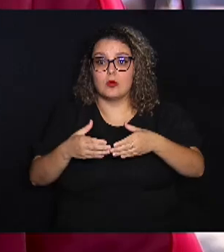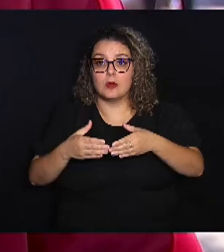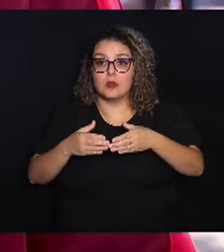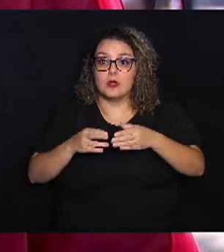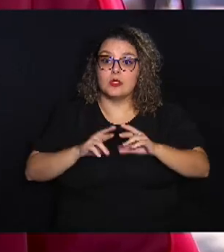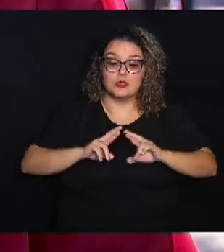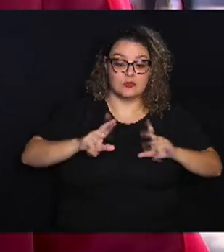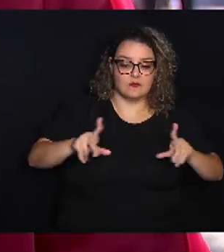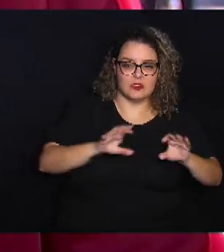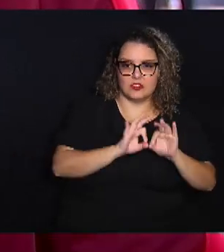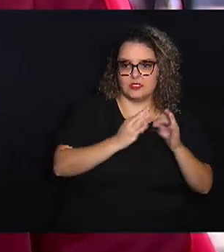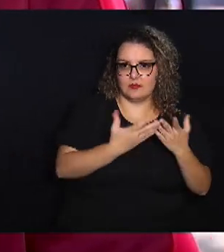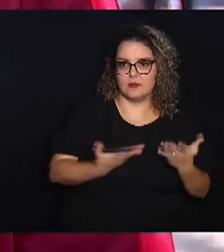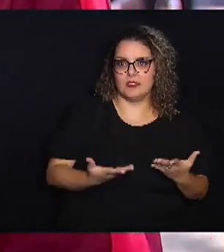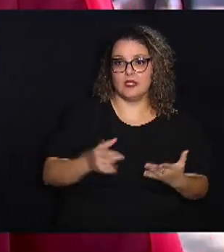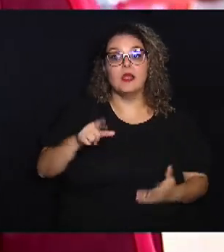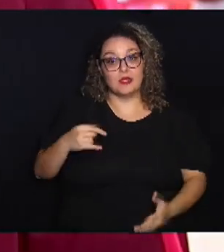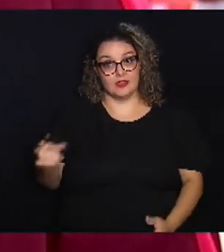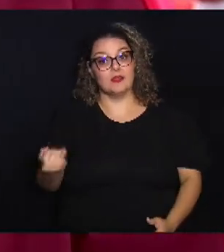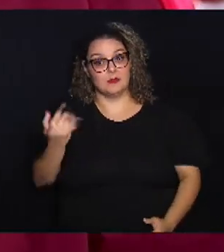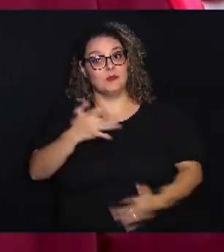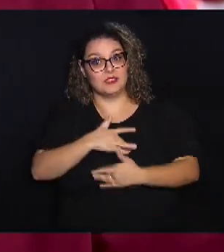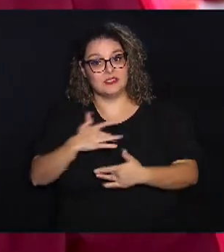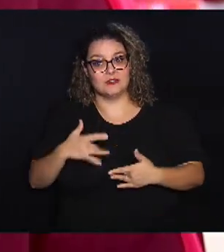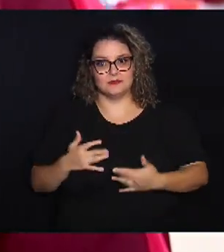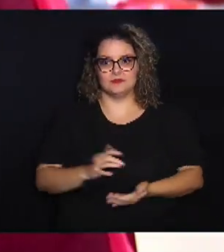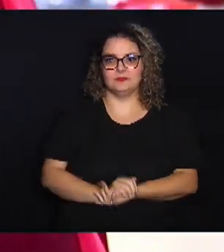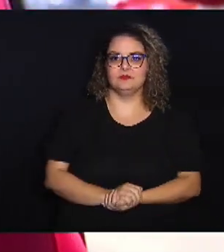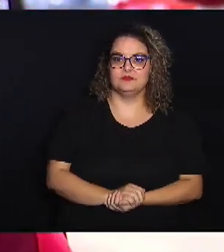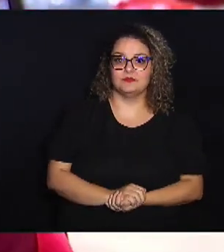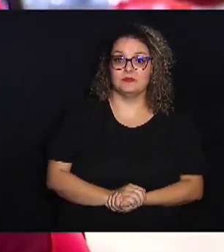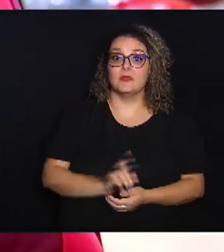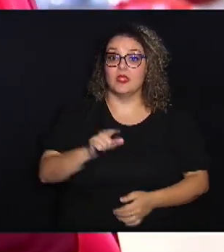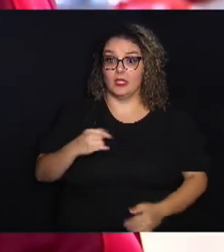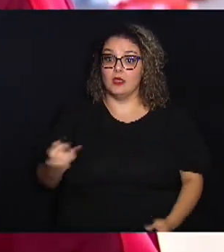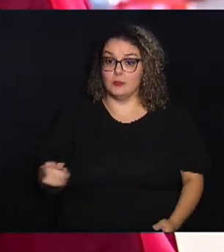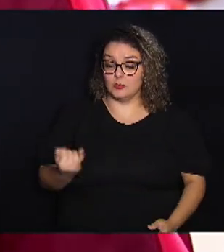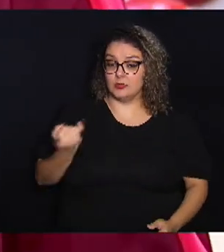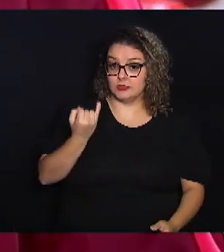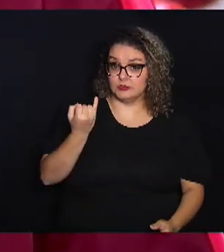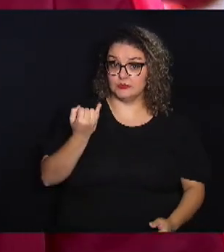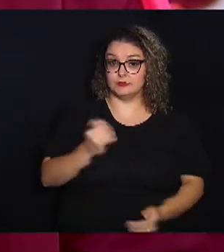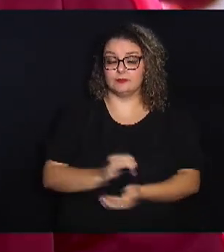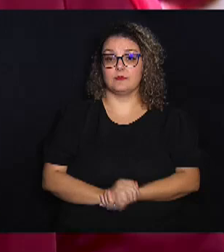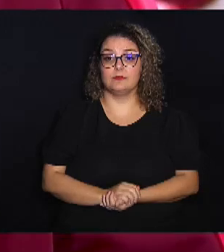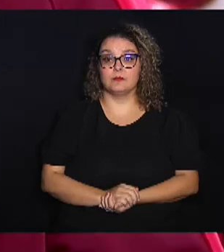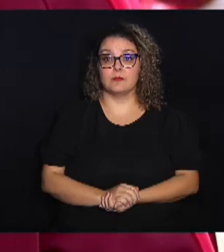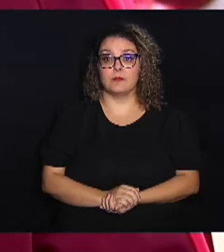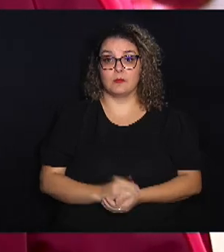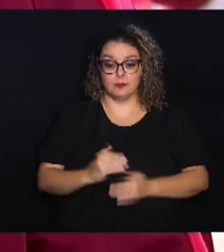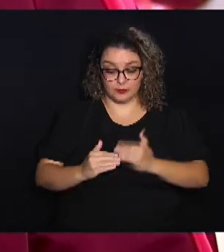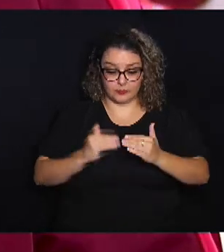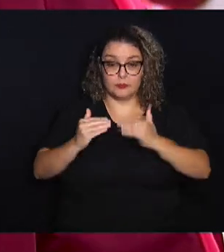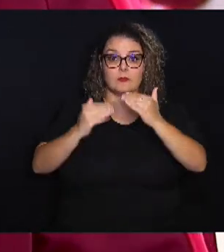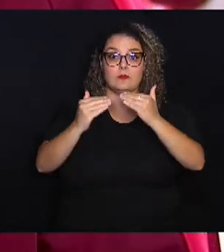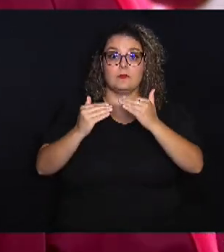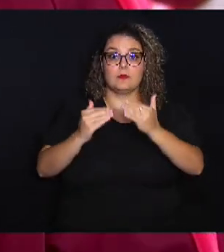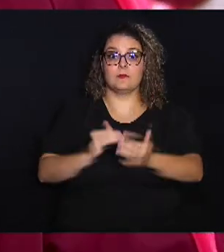ambiente familiar. E isso é extremamente saudável. O programa ele é importante no seu